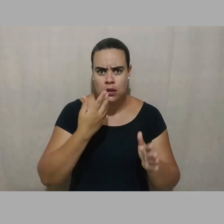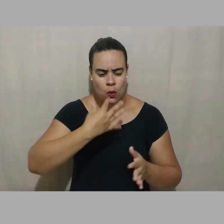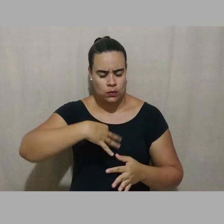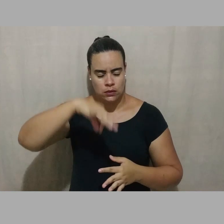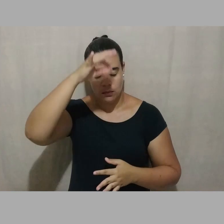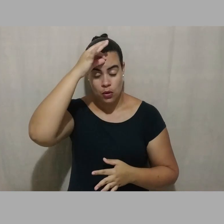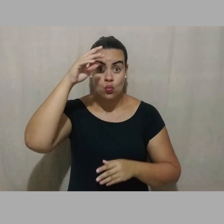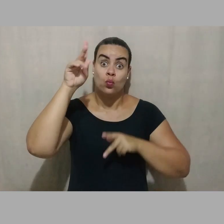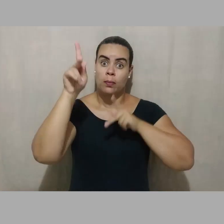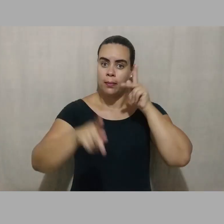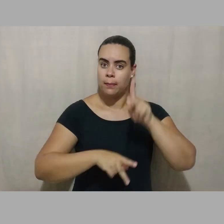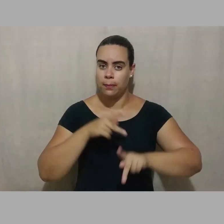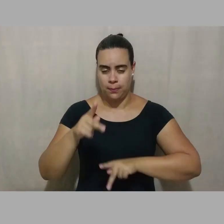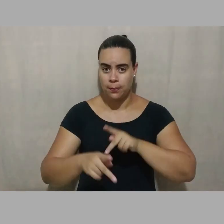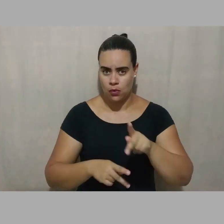um povo